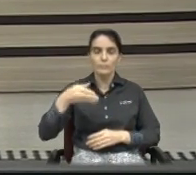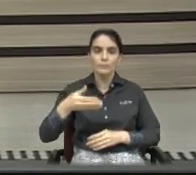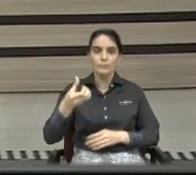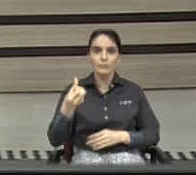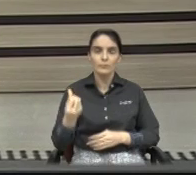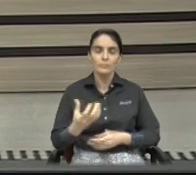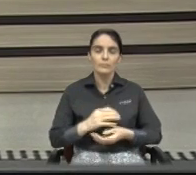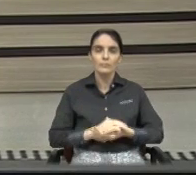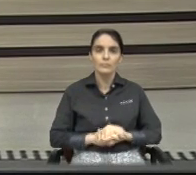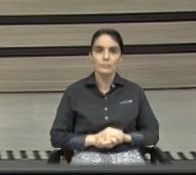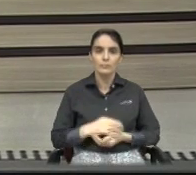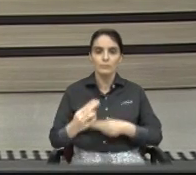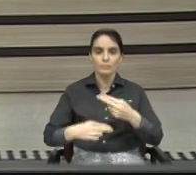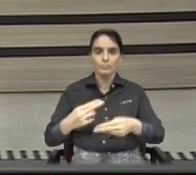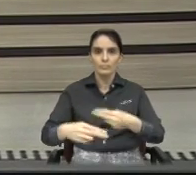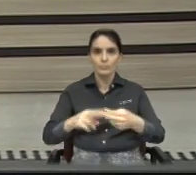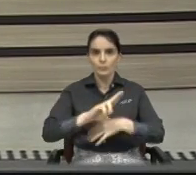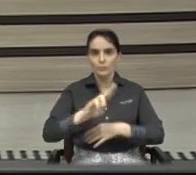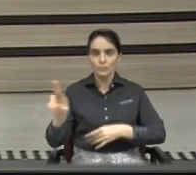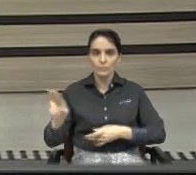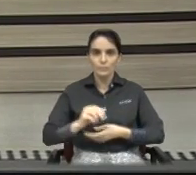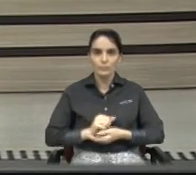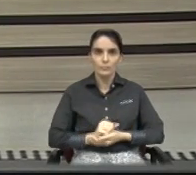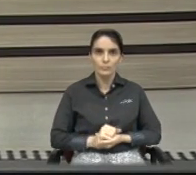nome do senhor